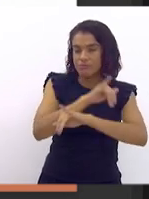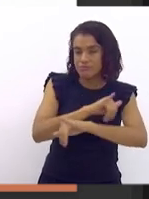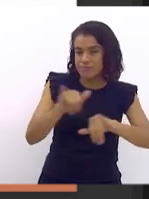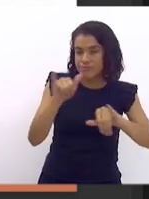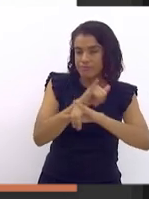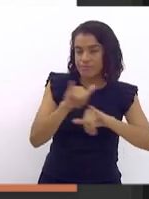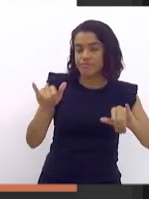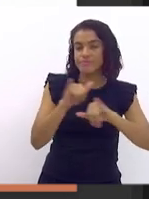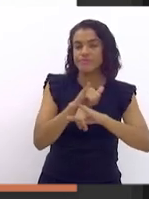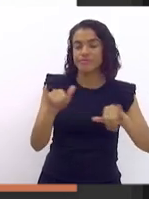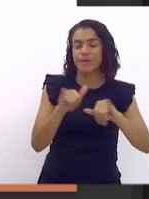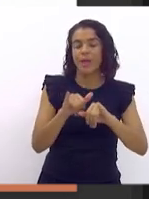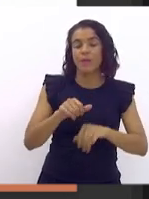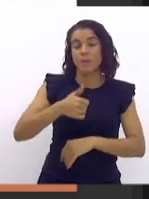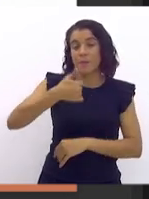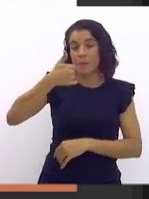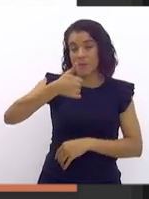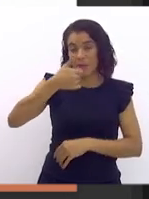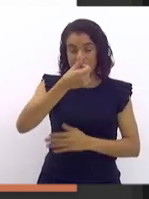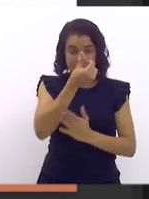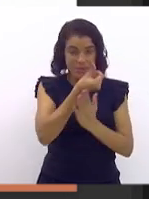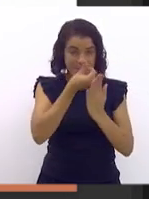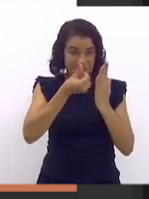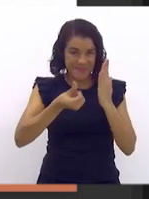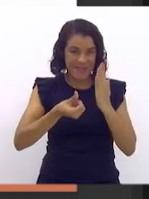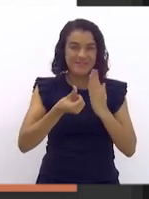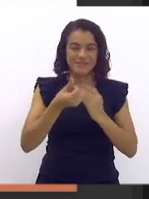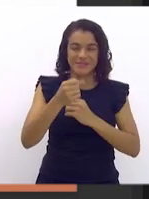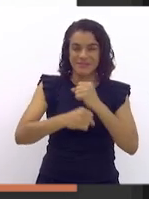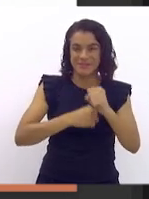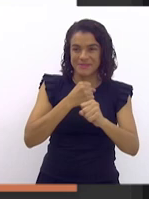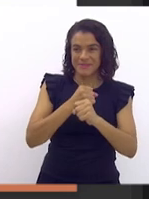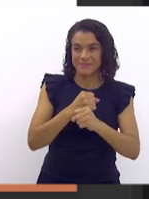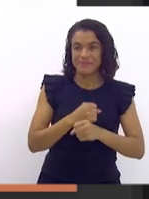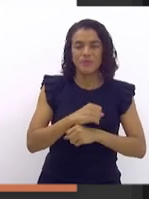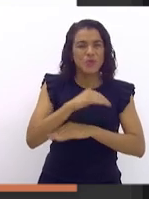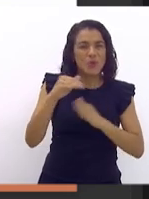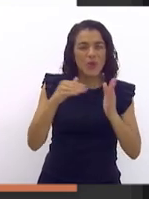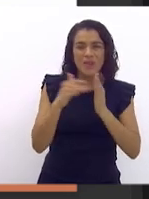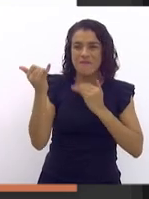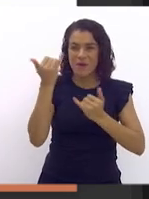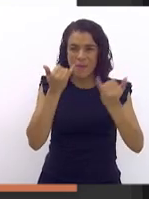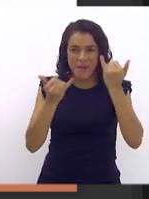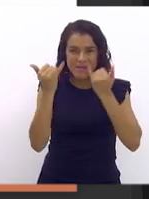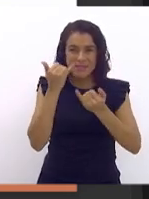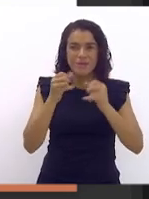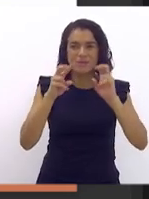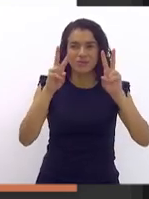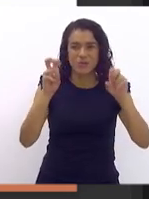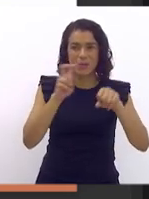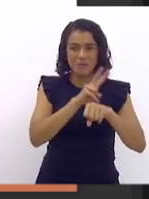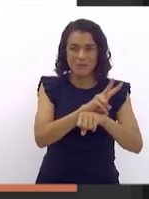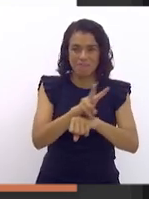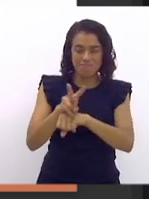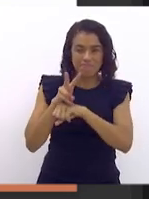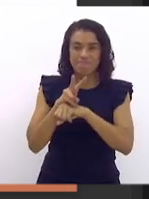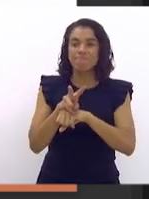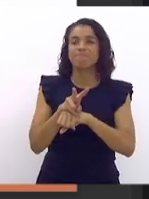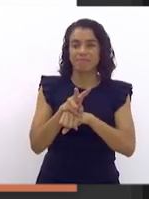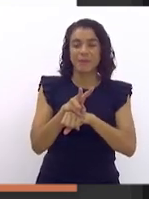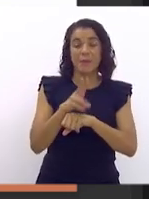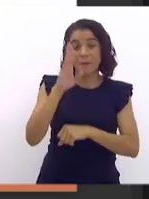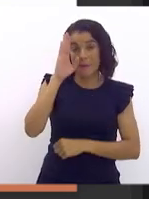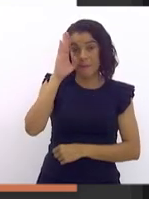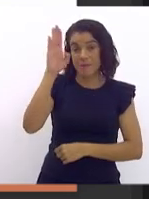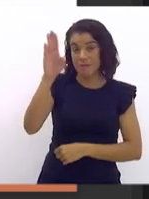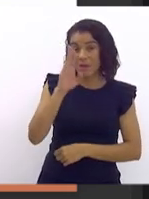repositório é também no primeiro semestre do ano que vem. Todas essas informações sobre o observatório, sobre as pesquisas que estão em andamento e